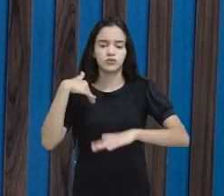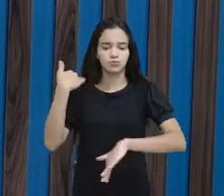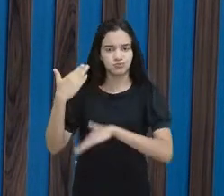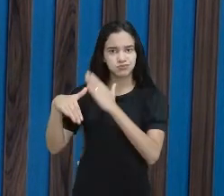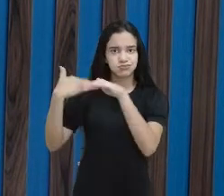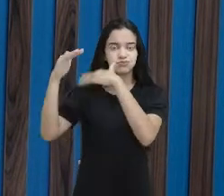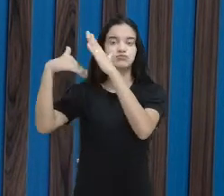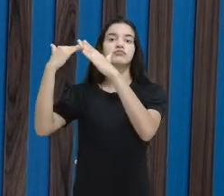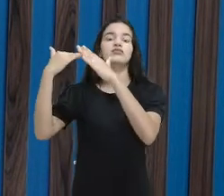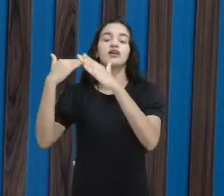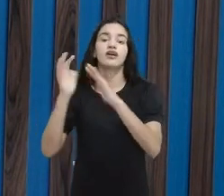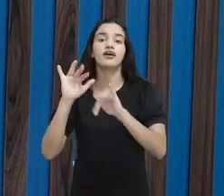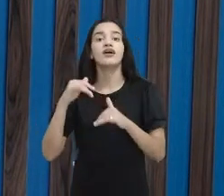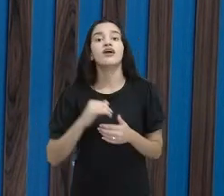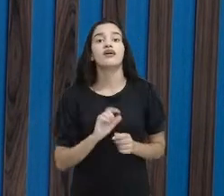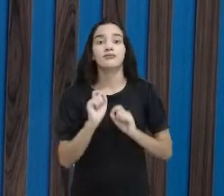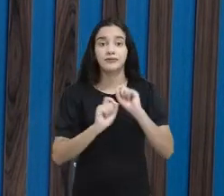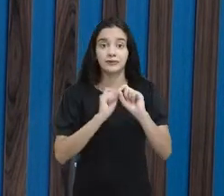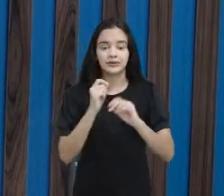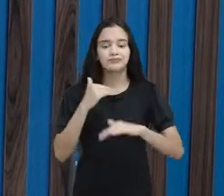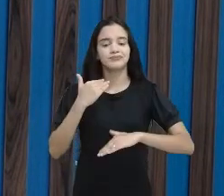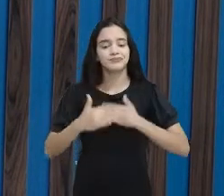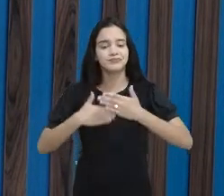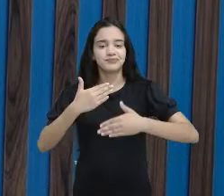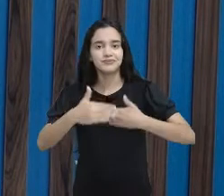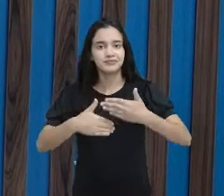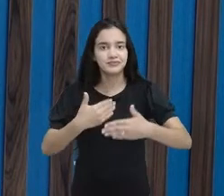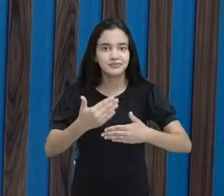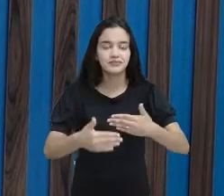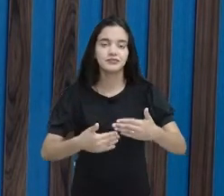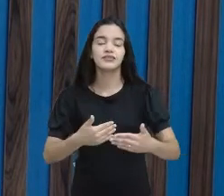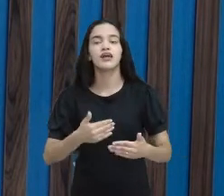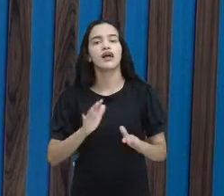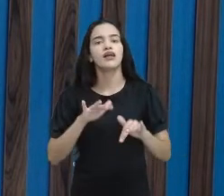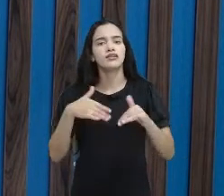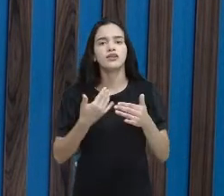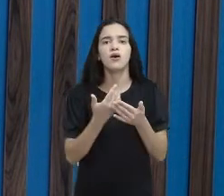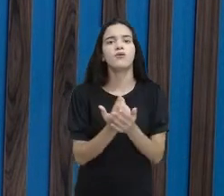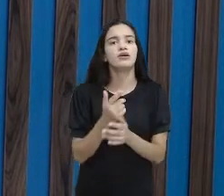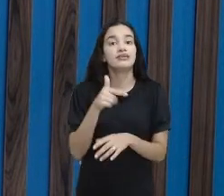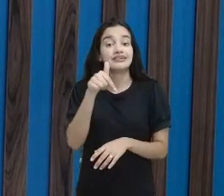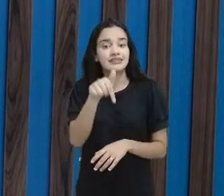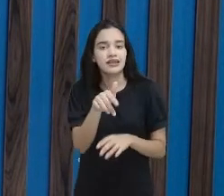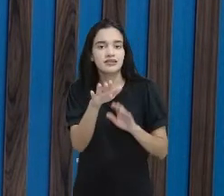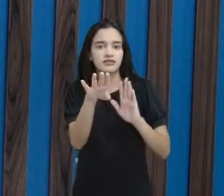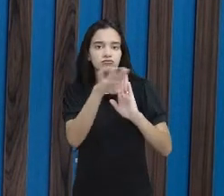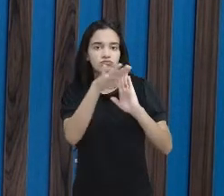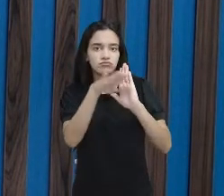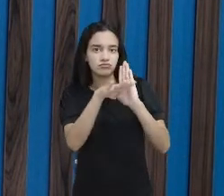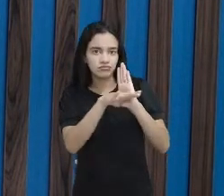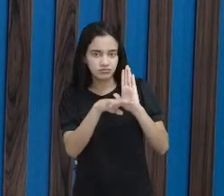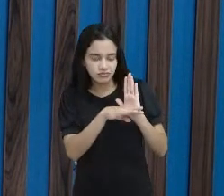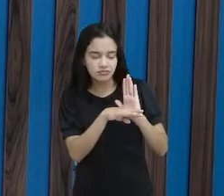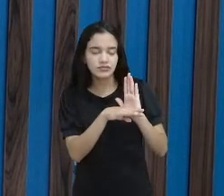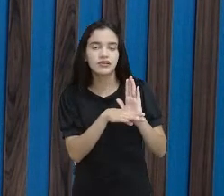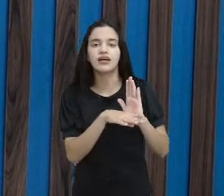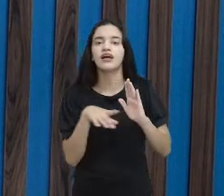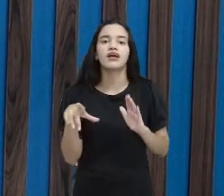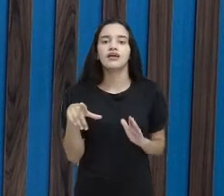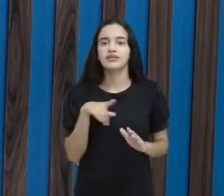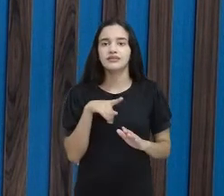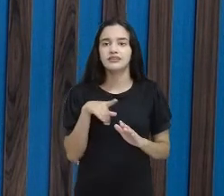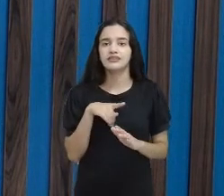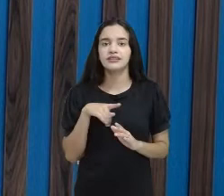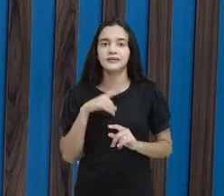mais, né, vai crescendo. Então, essas classificações, elas servem, né, para fazer